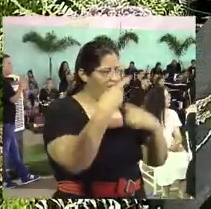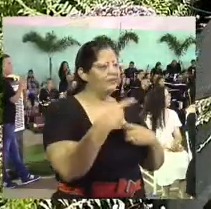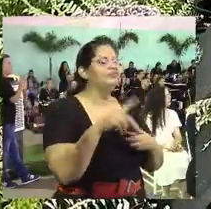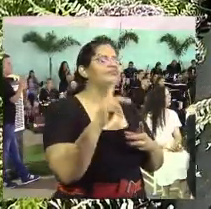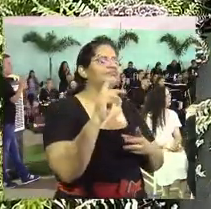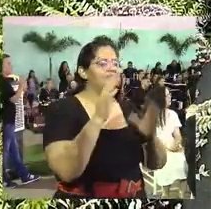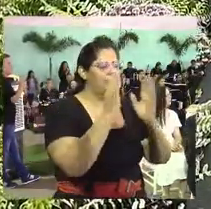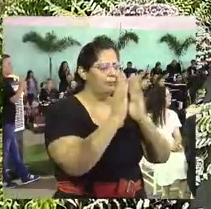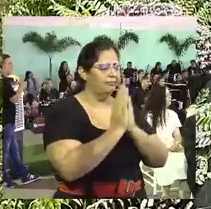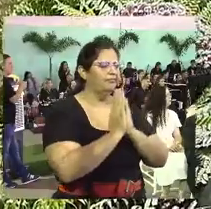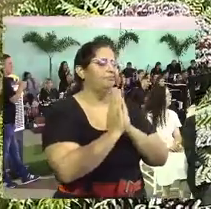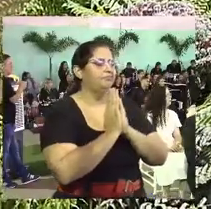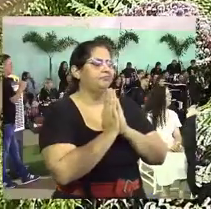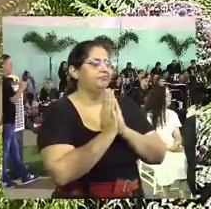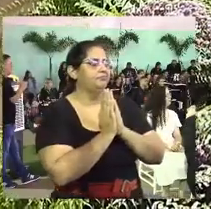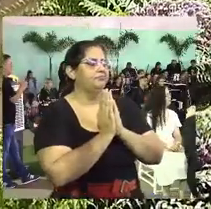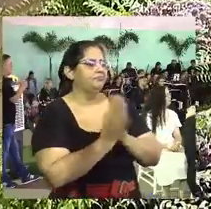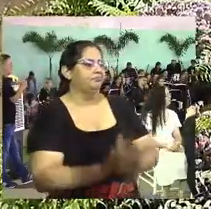amém